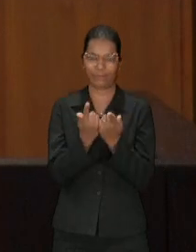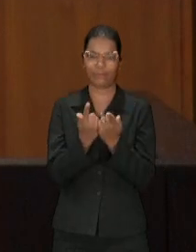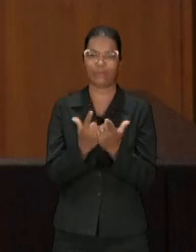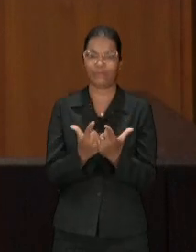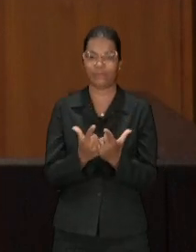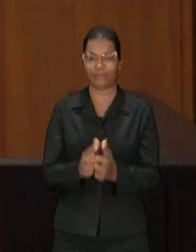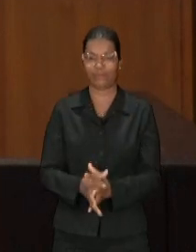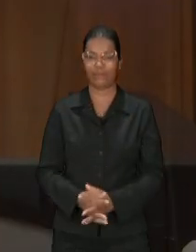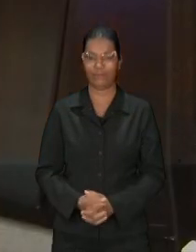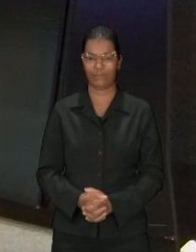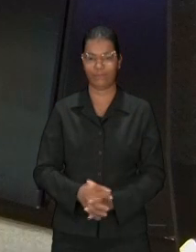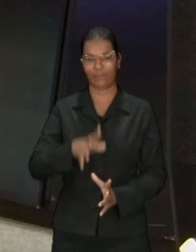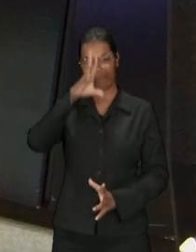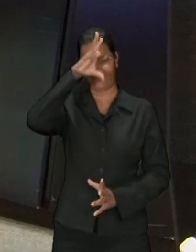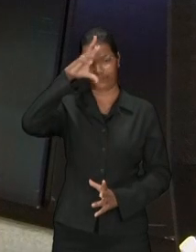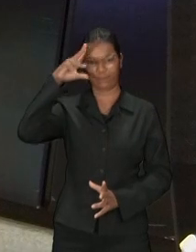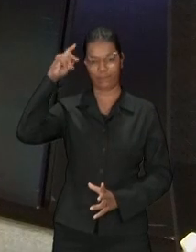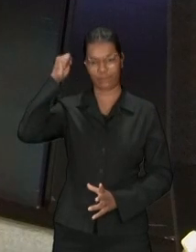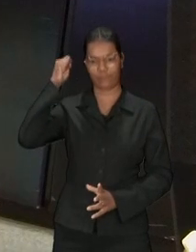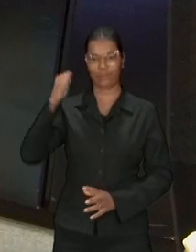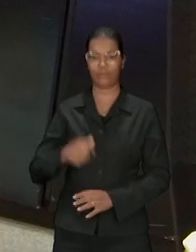Grosso.